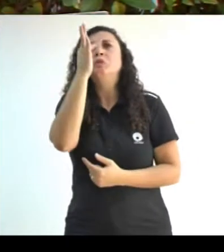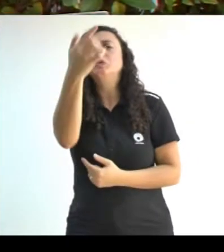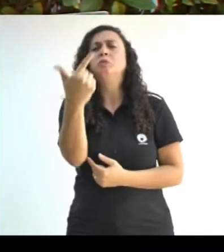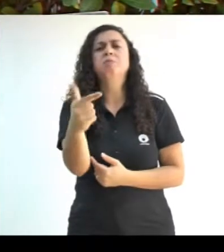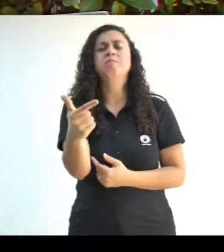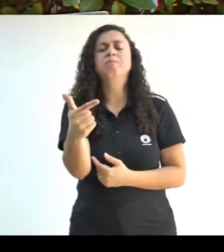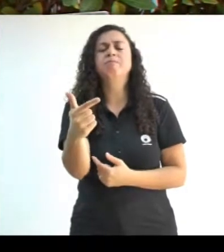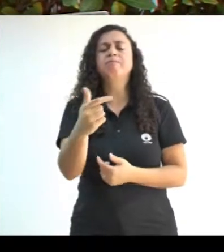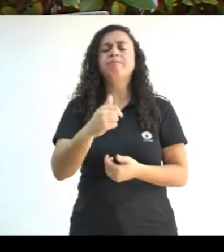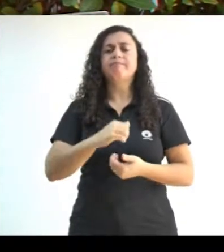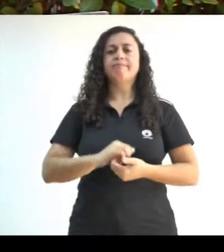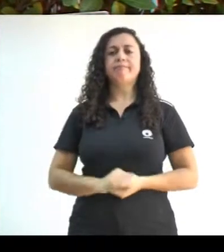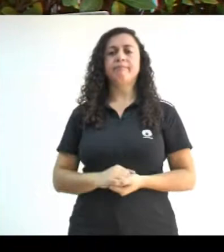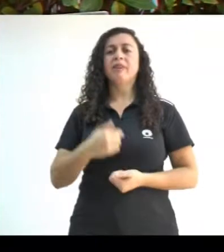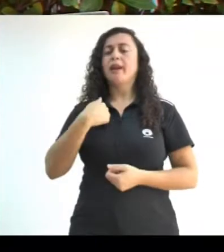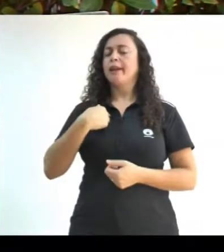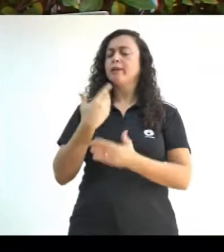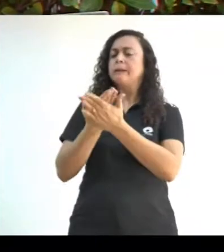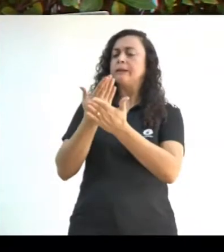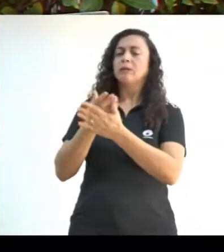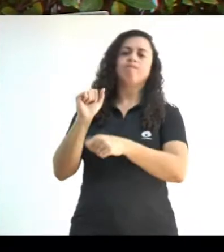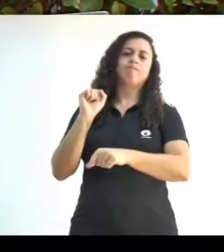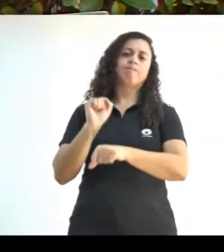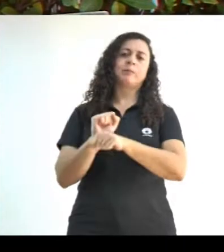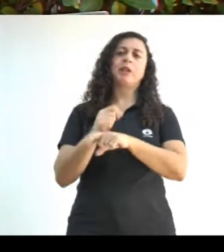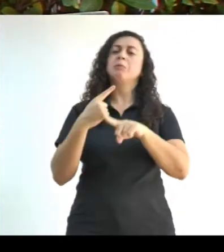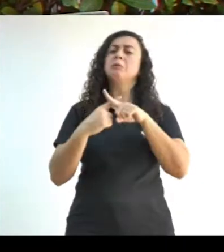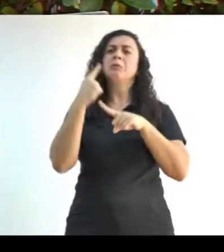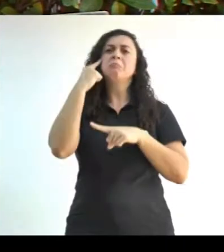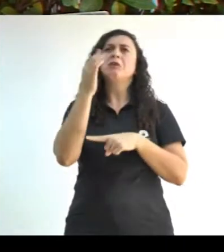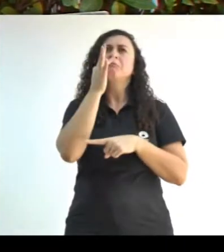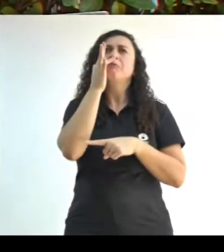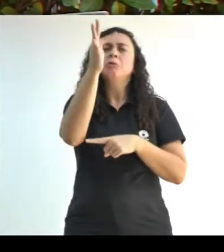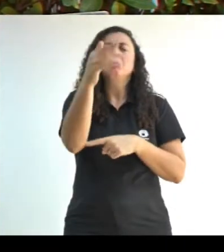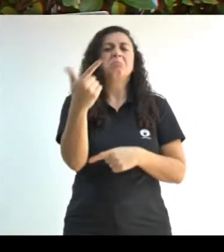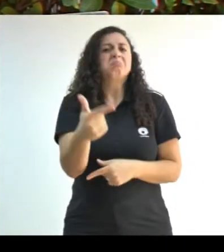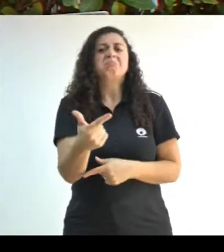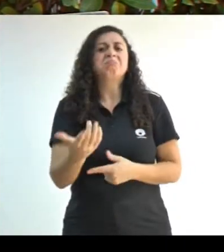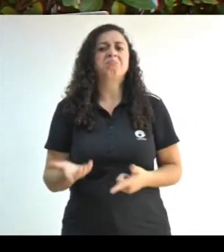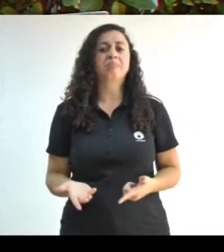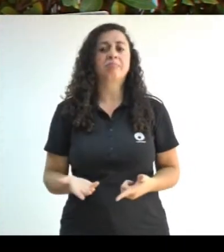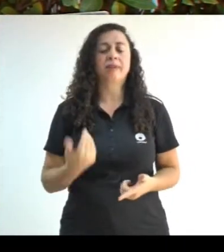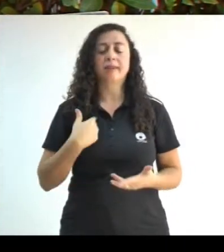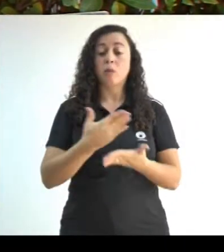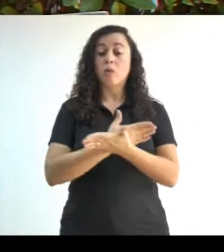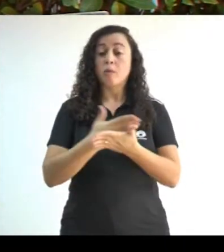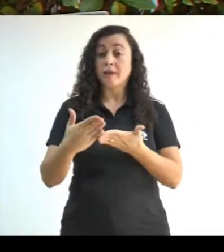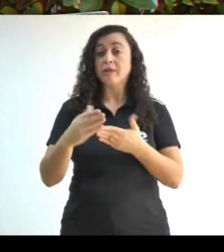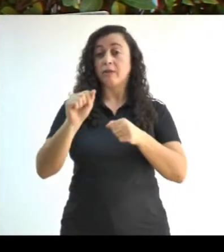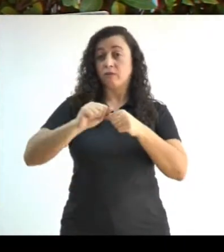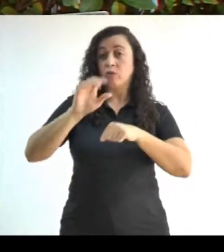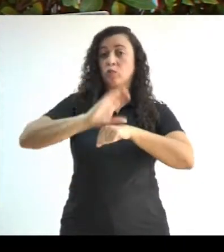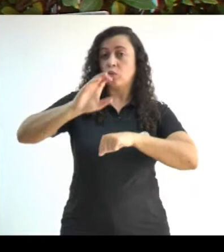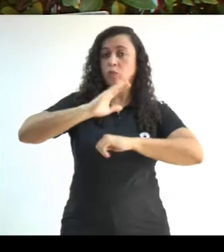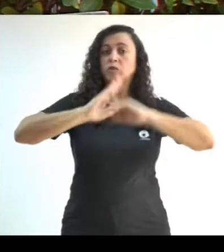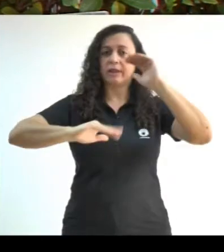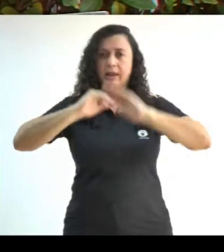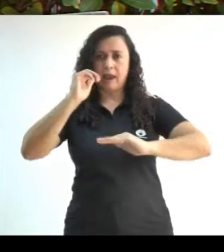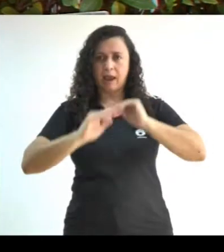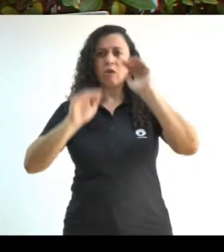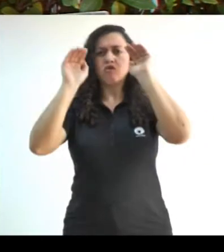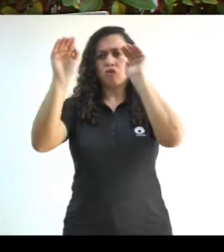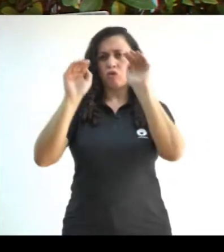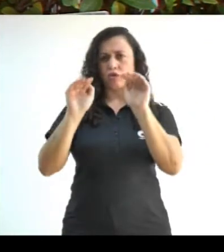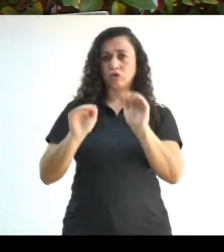tinha parado de estudar porque não tinha ainda uma perspectiva além. Eu fiz um curso técnico de